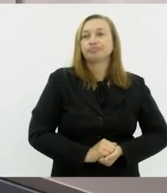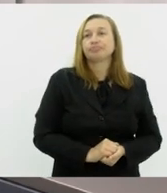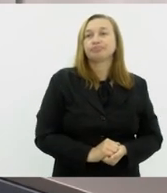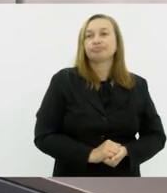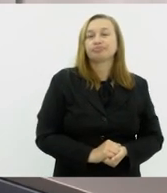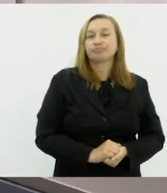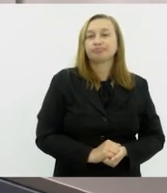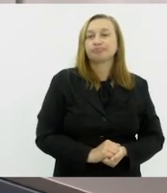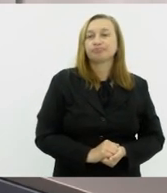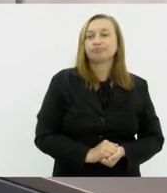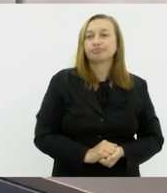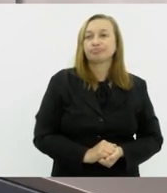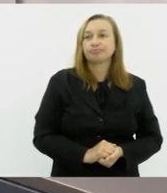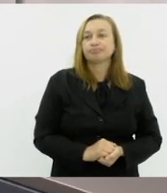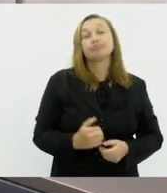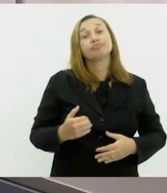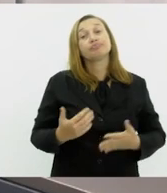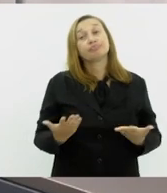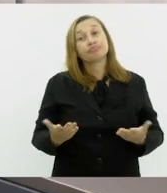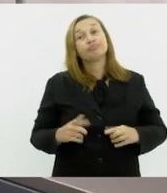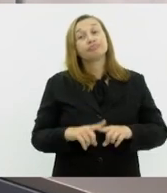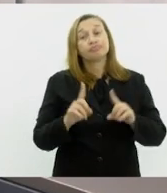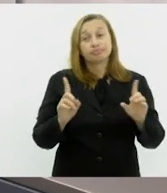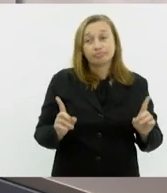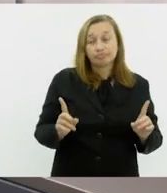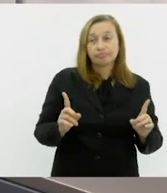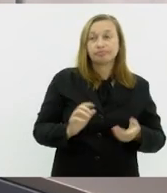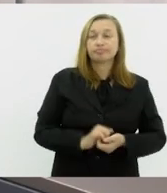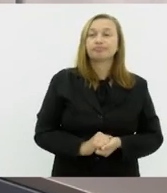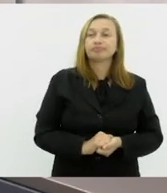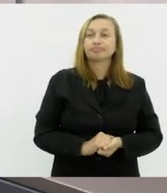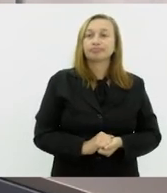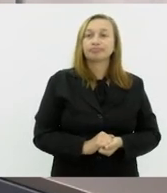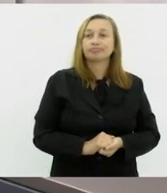dessas aeronaves. Todavia, respondendo então à sua pergunta,